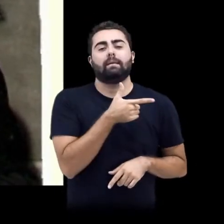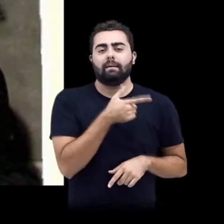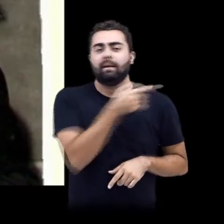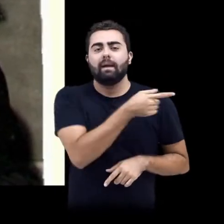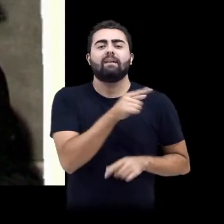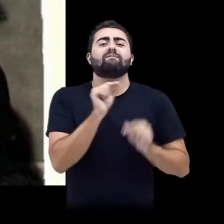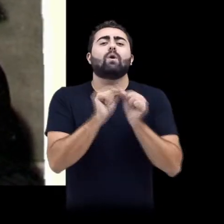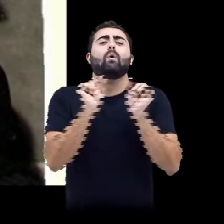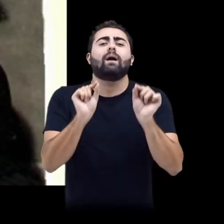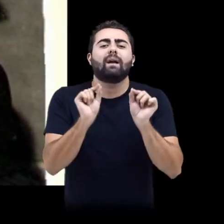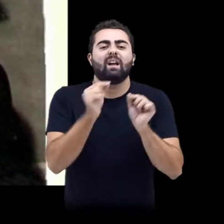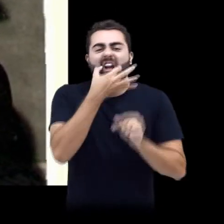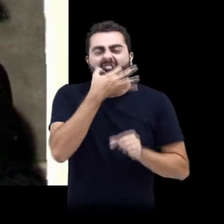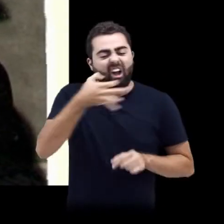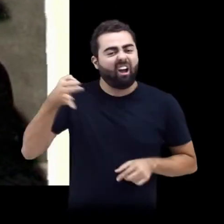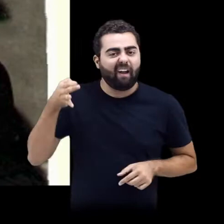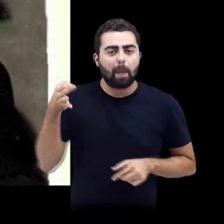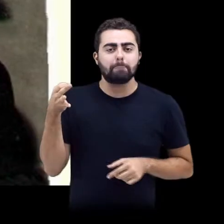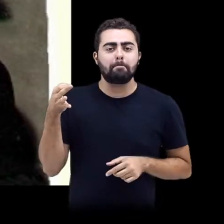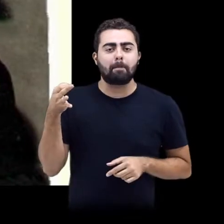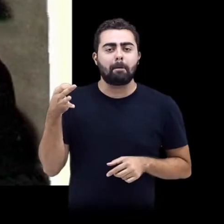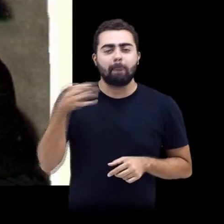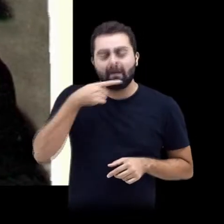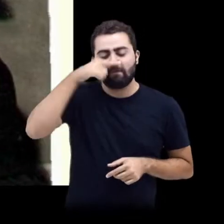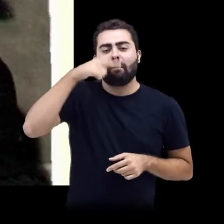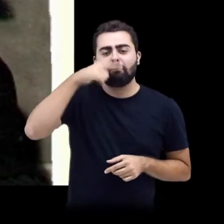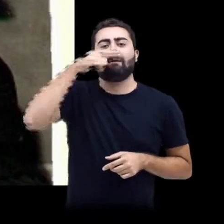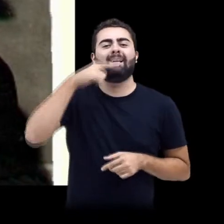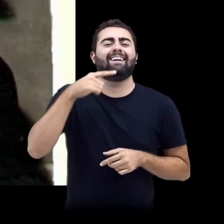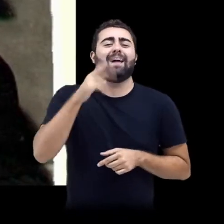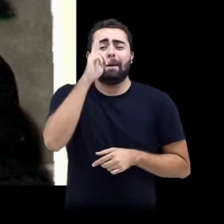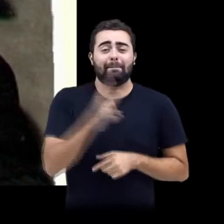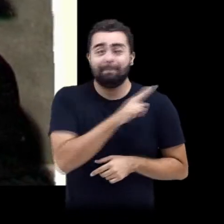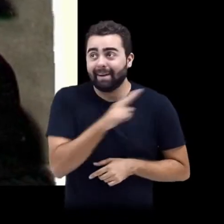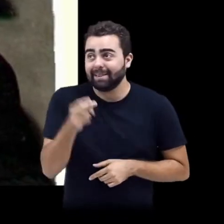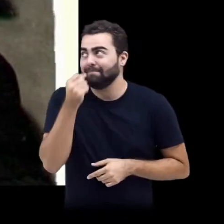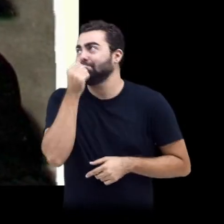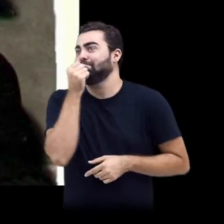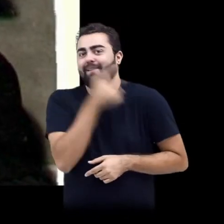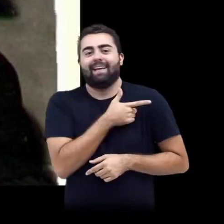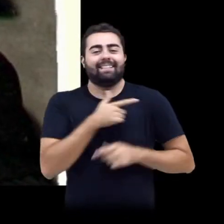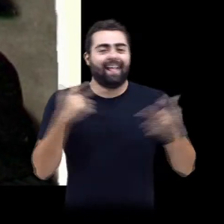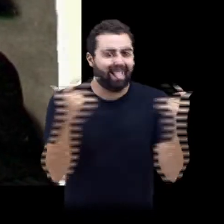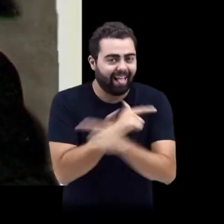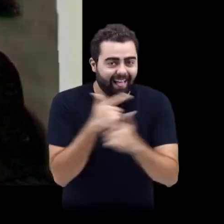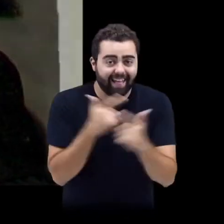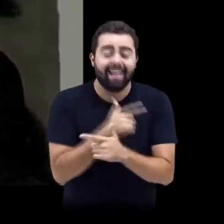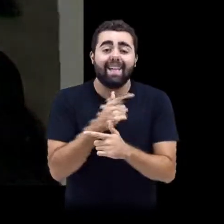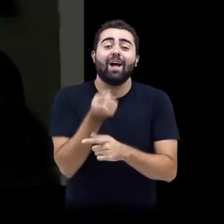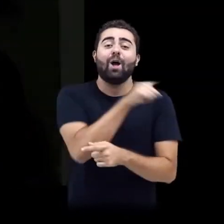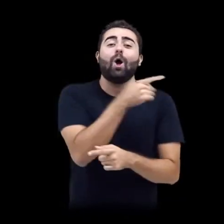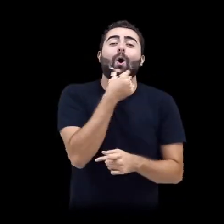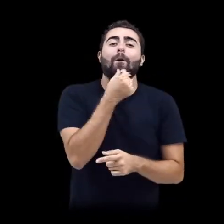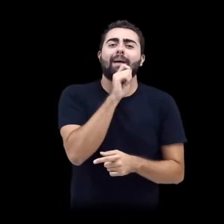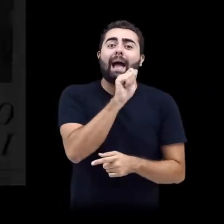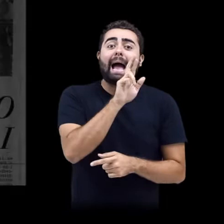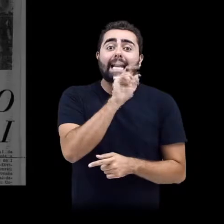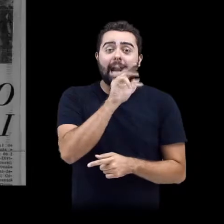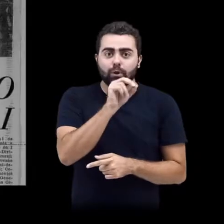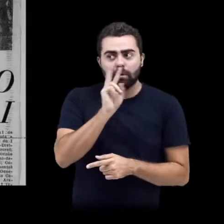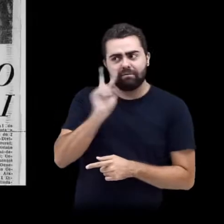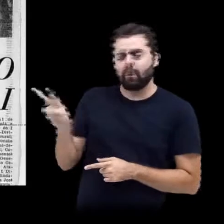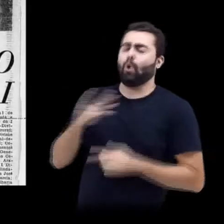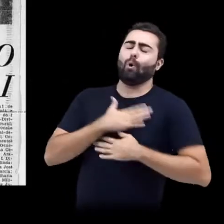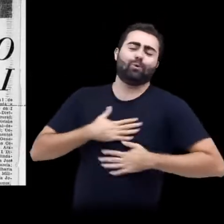no queixo. Ele fez do padre um gaiato mesmo, e foi uma maravilha, Ariano gostou muito. Jornal do